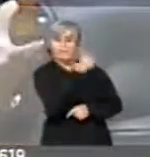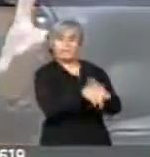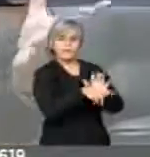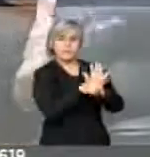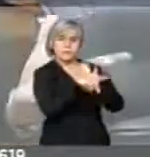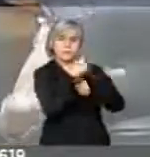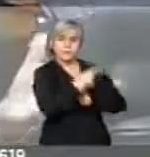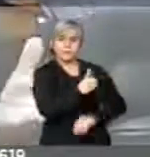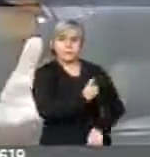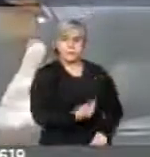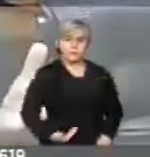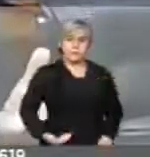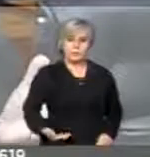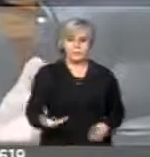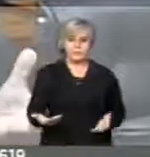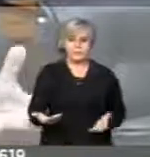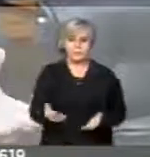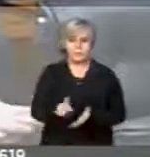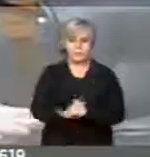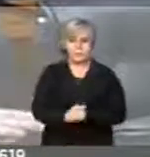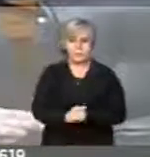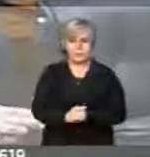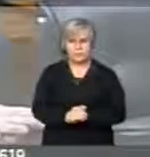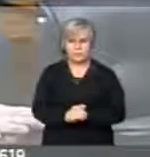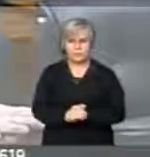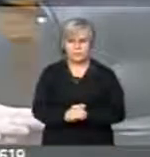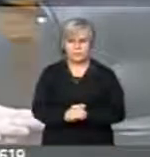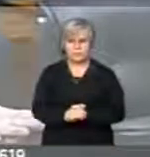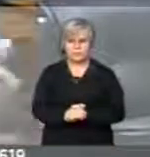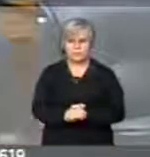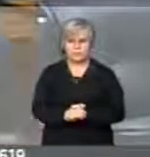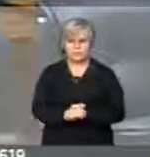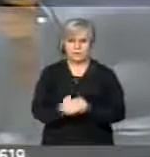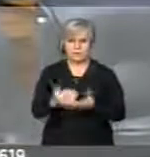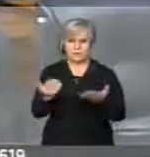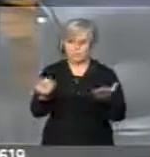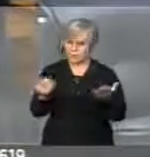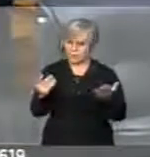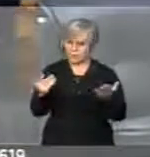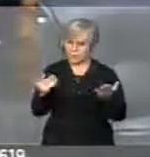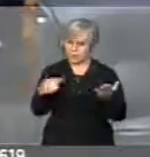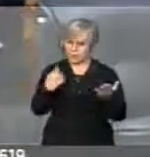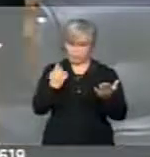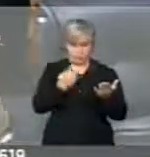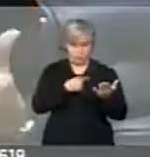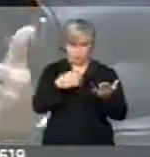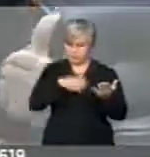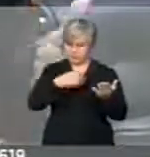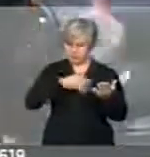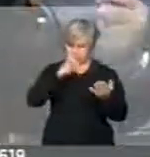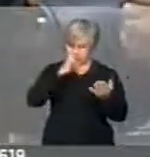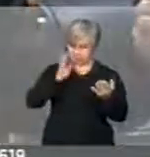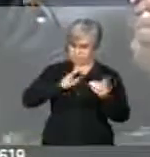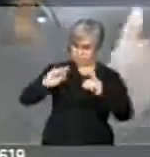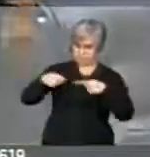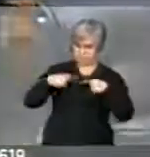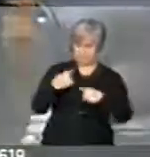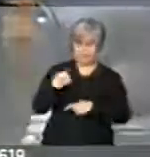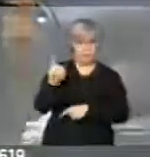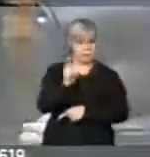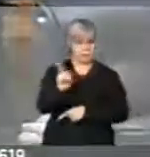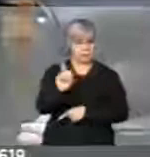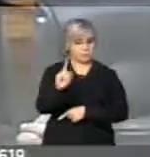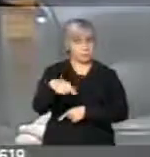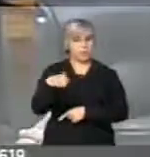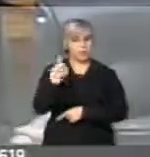temos 30 e poucos, 40 e poucos. Então nós não fomos os atingidos, nós entramos no